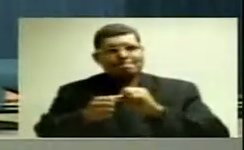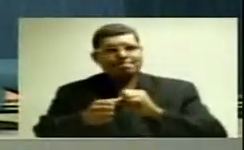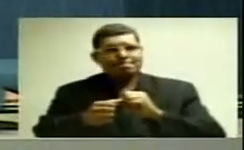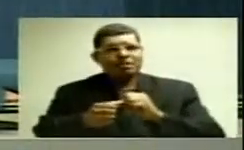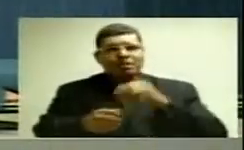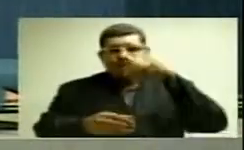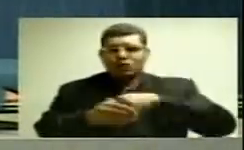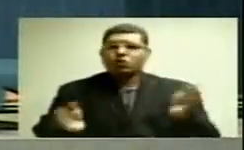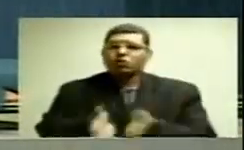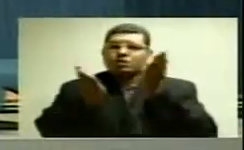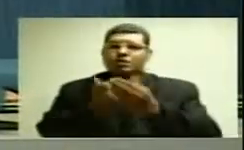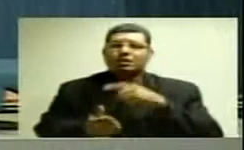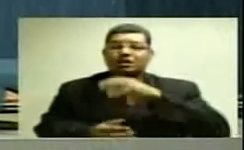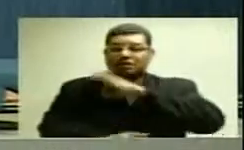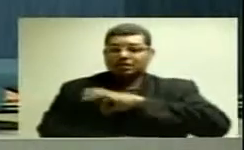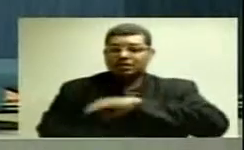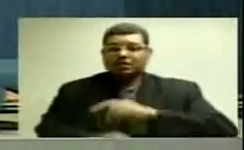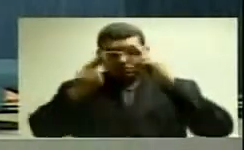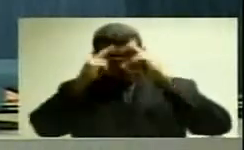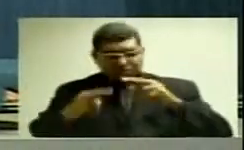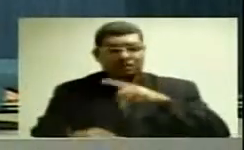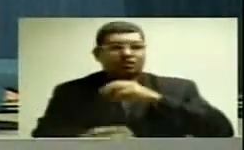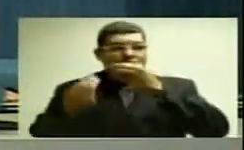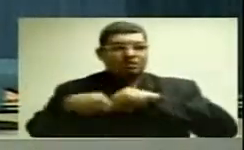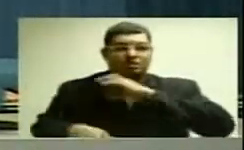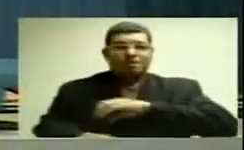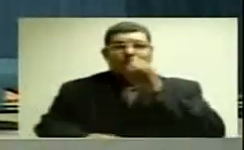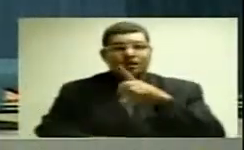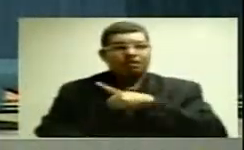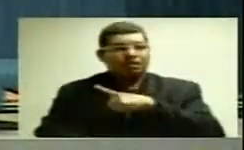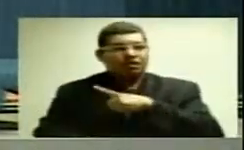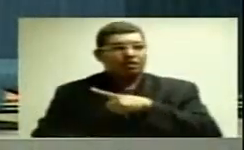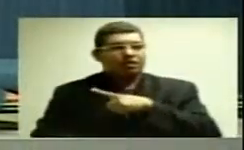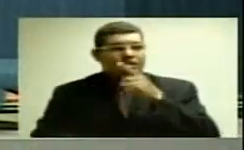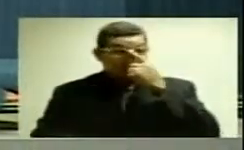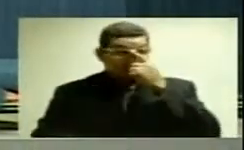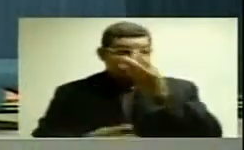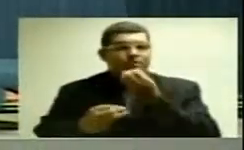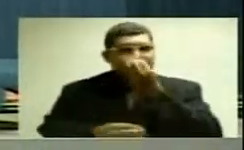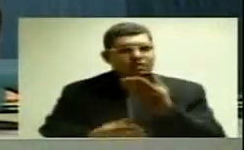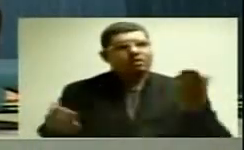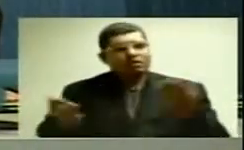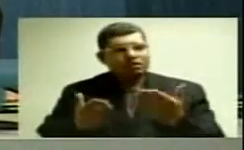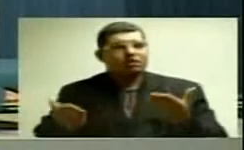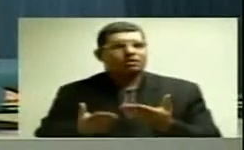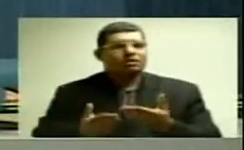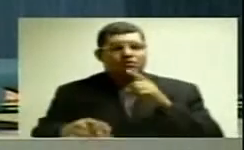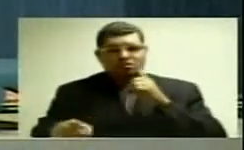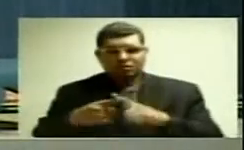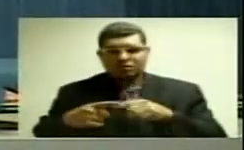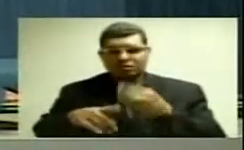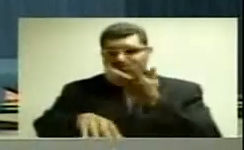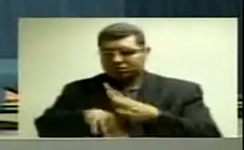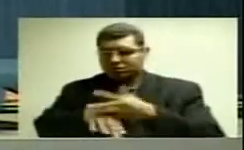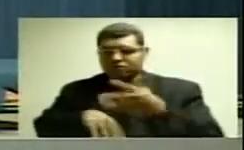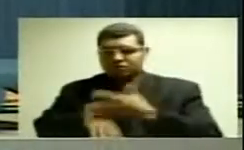voto de pobreza, tem que ter salário digno, tem que receber bem, tem que receber muito bem, porque